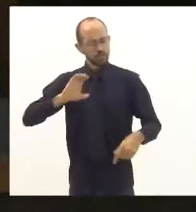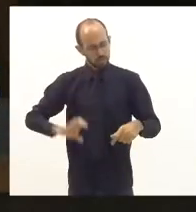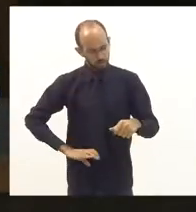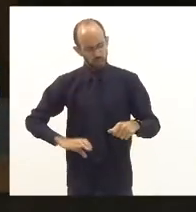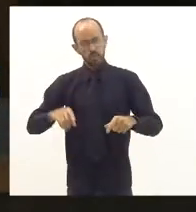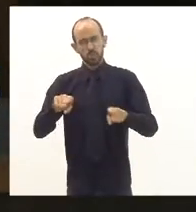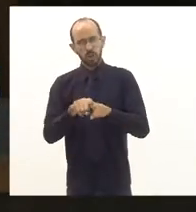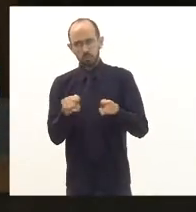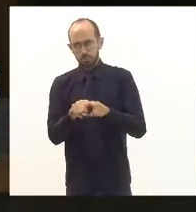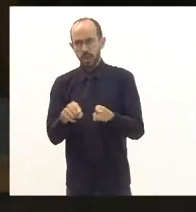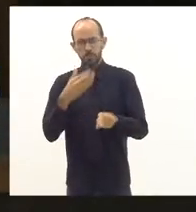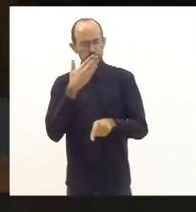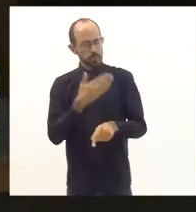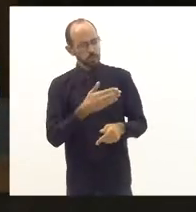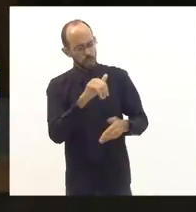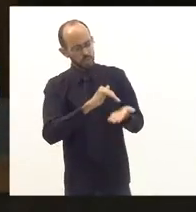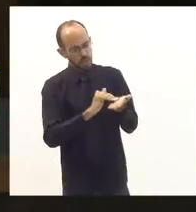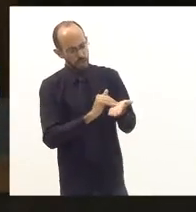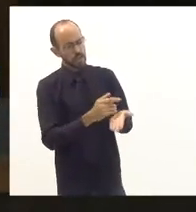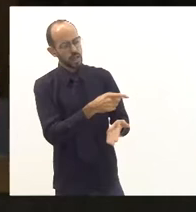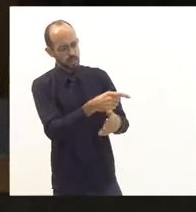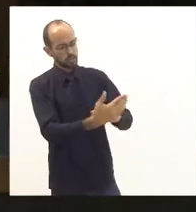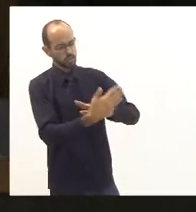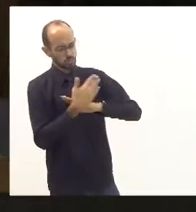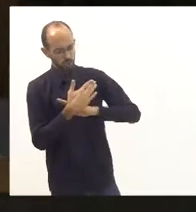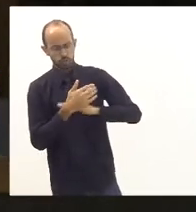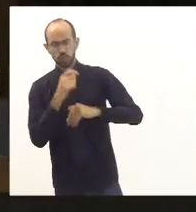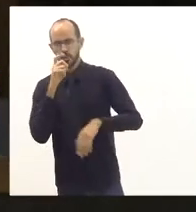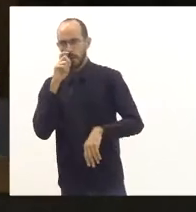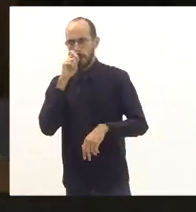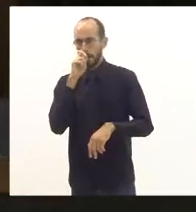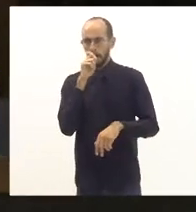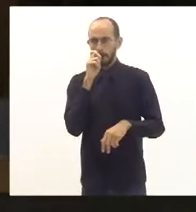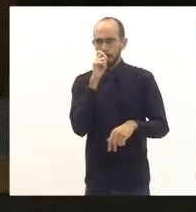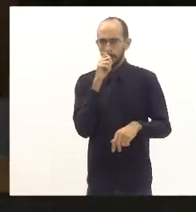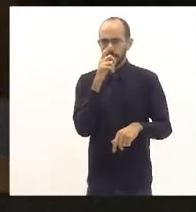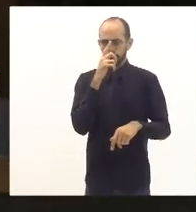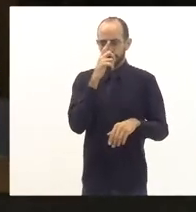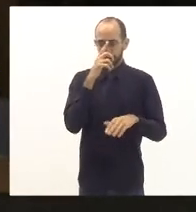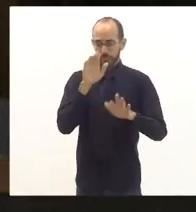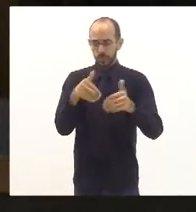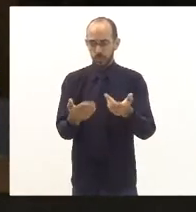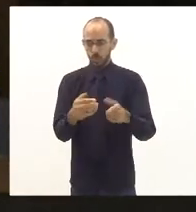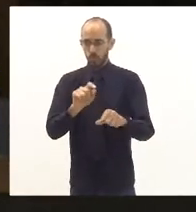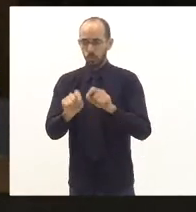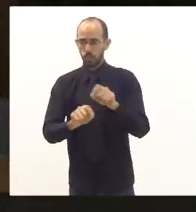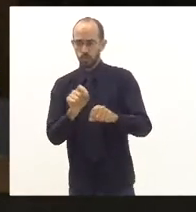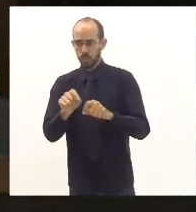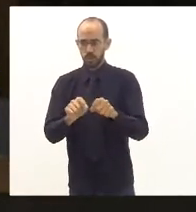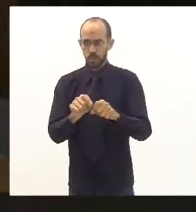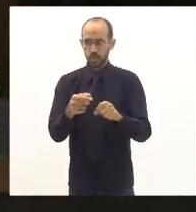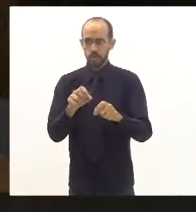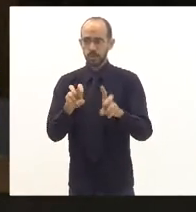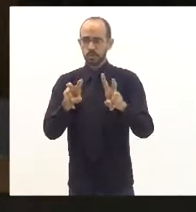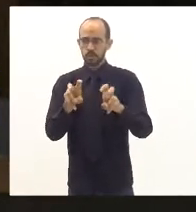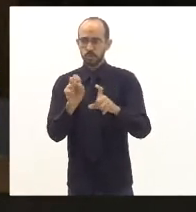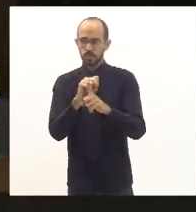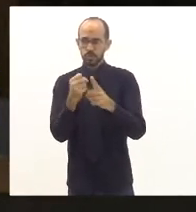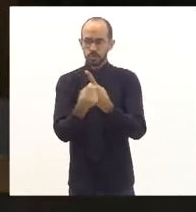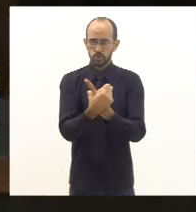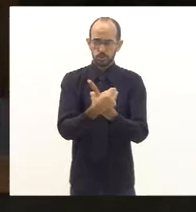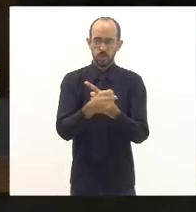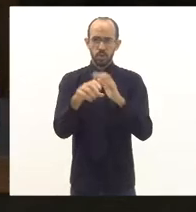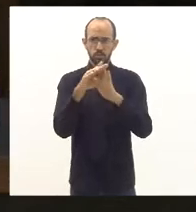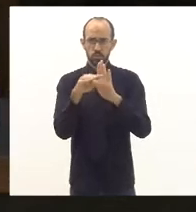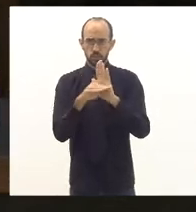intervenção, secretário, nesse sentido. Ainda falando da questão de assistência social e do